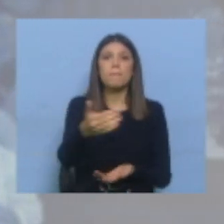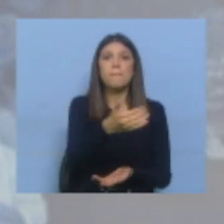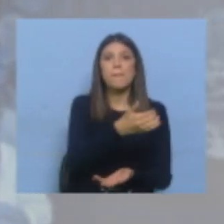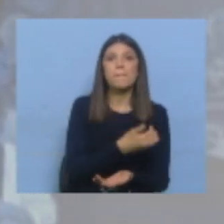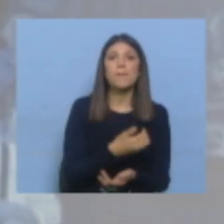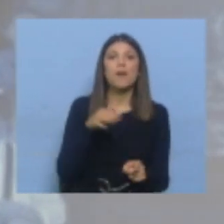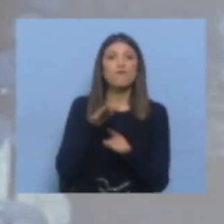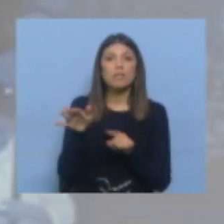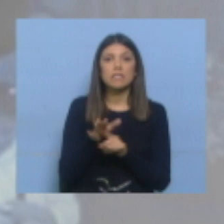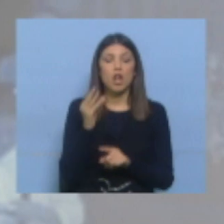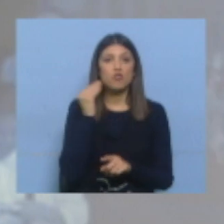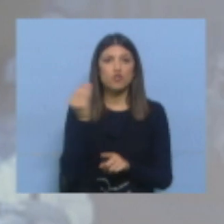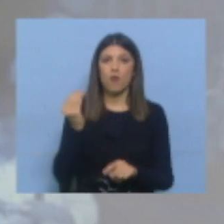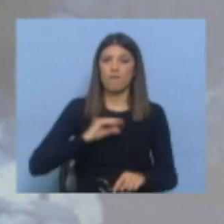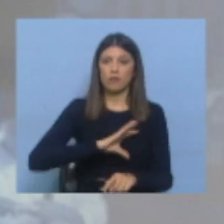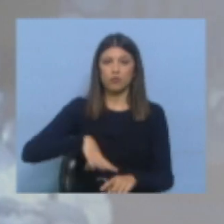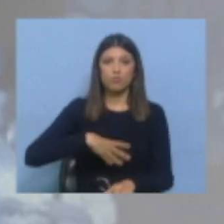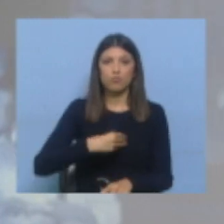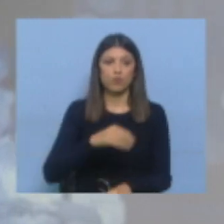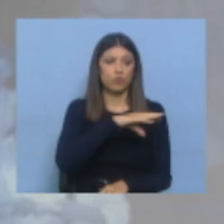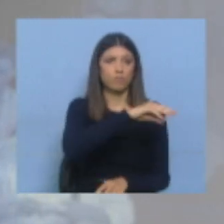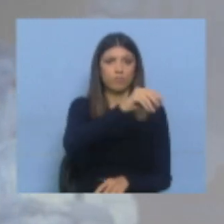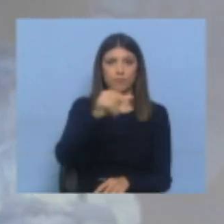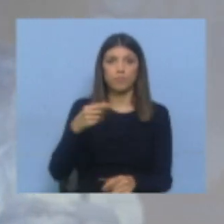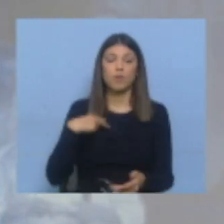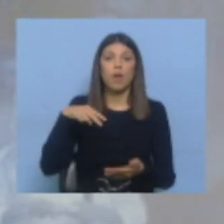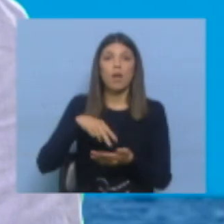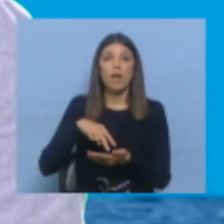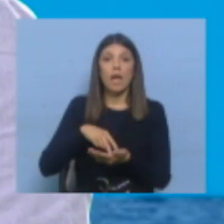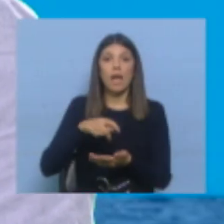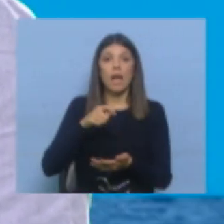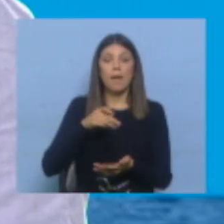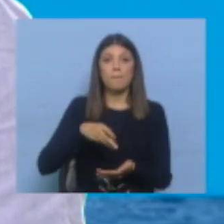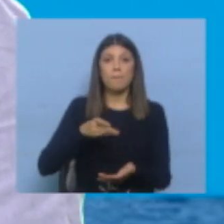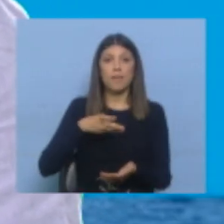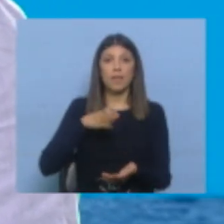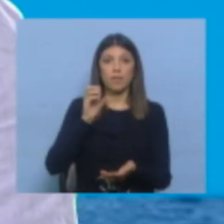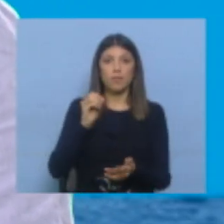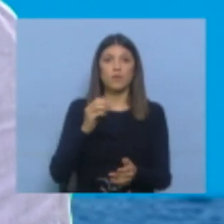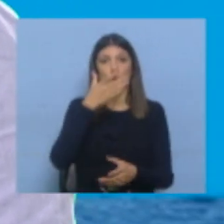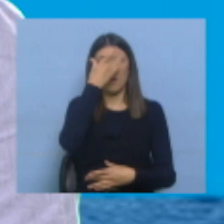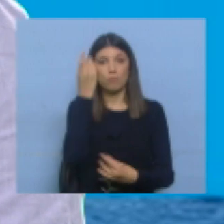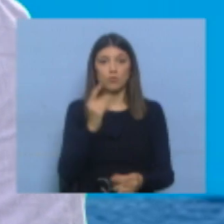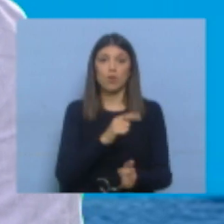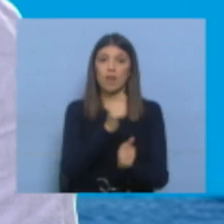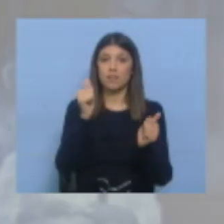Pedro Mendonça, que é professor na Nova SBE. Professor assistente. Professor assistente, é professor.